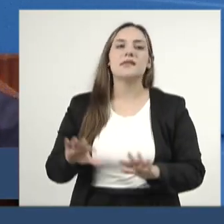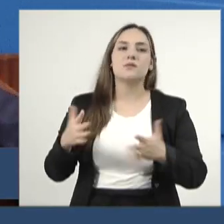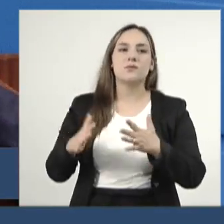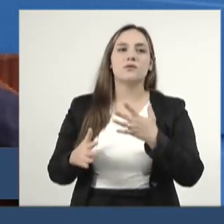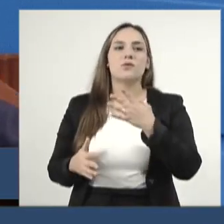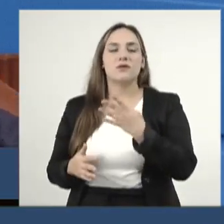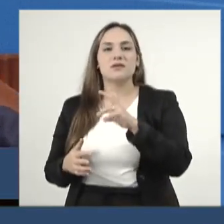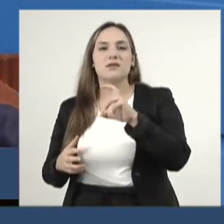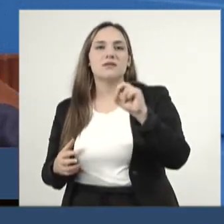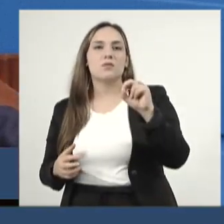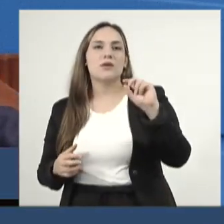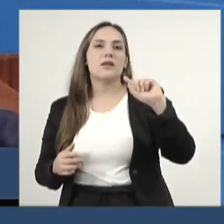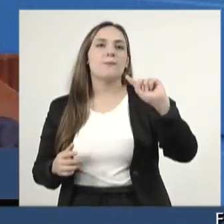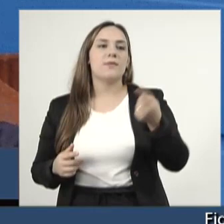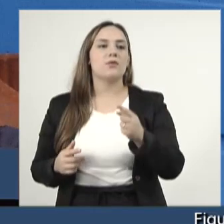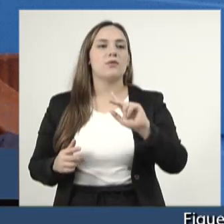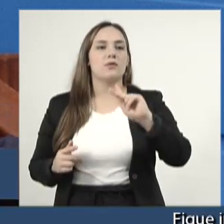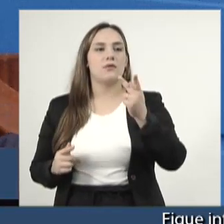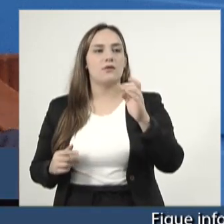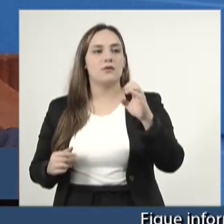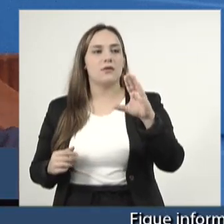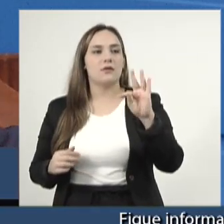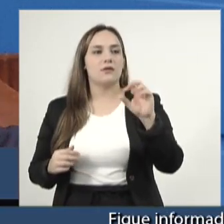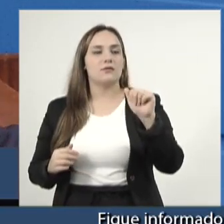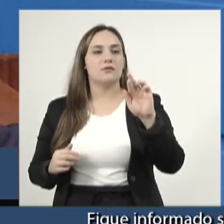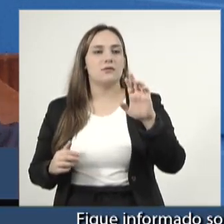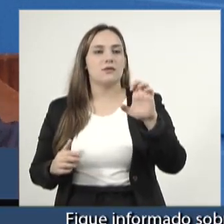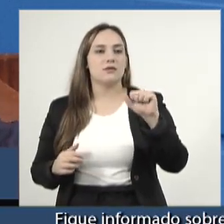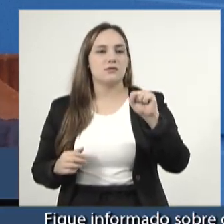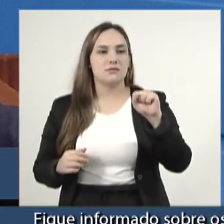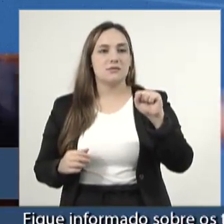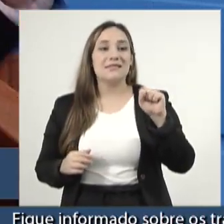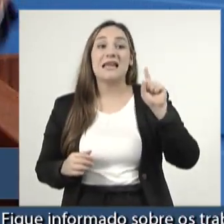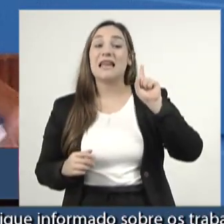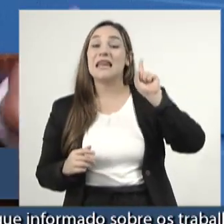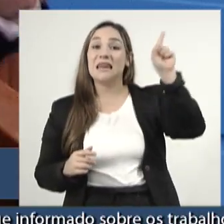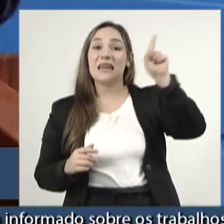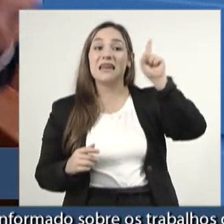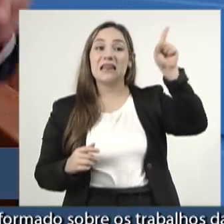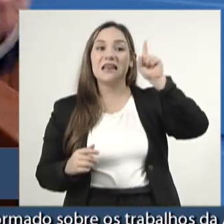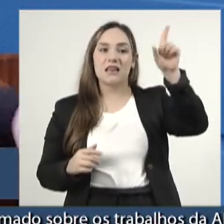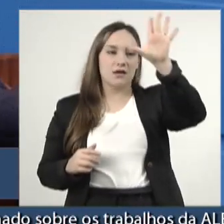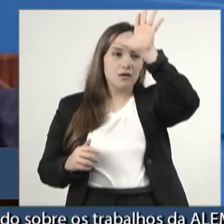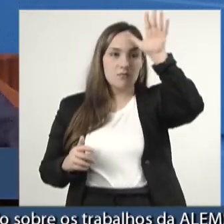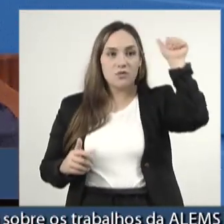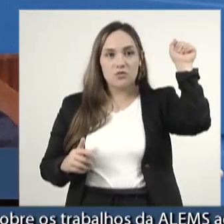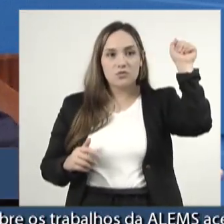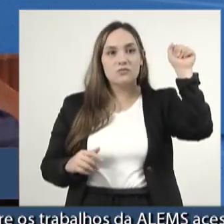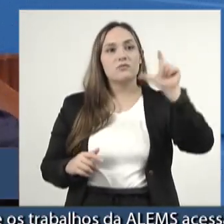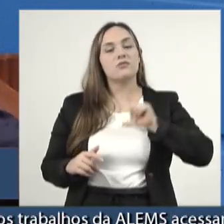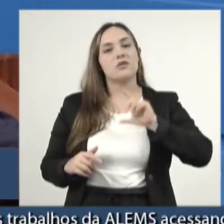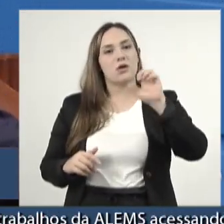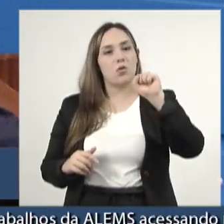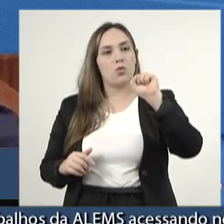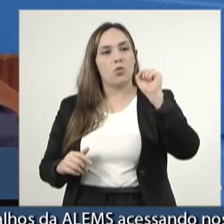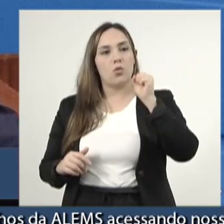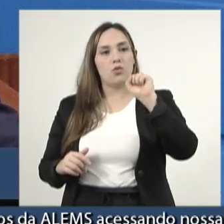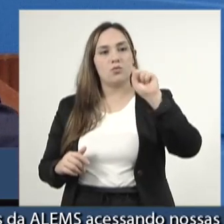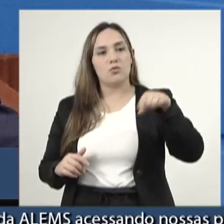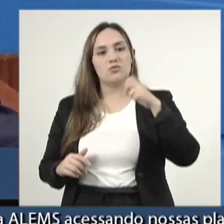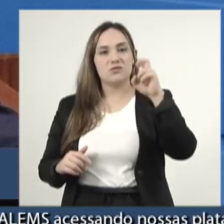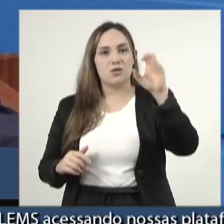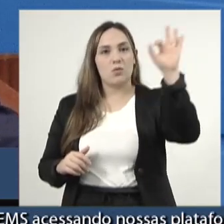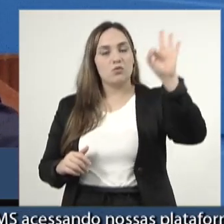450 mil hectares no estado vizinho Mato Grosso, que corresponde a 8,5%